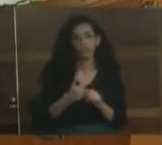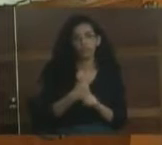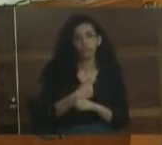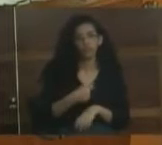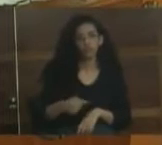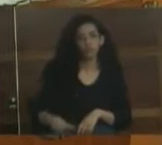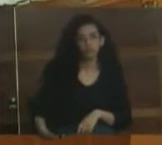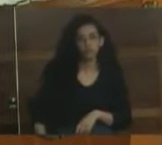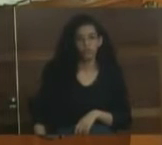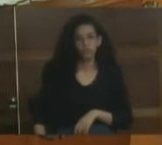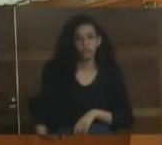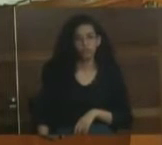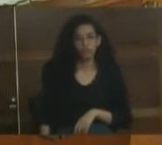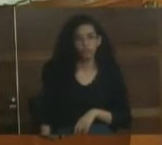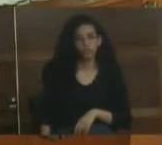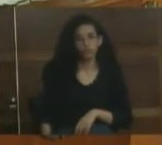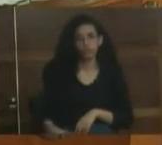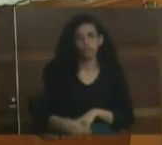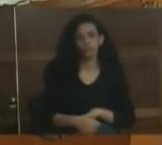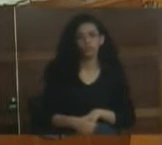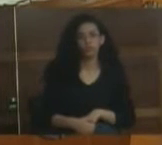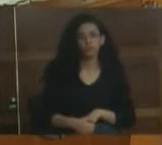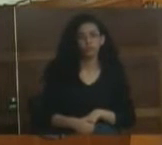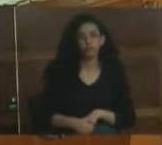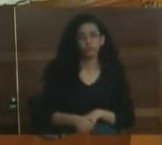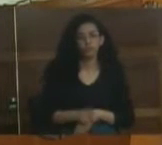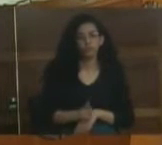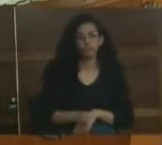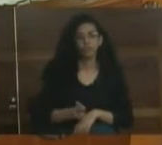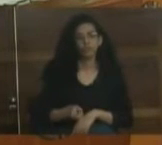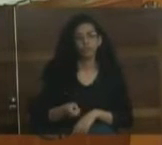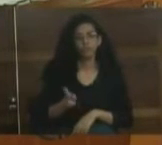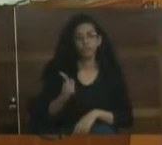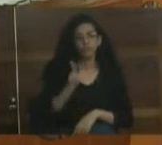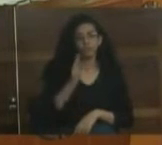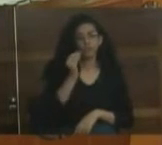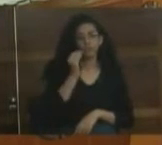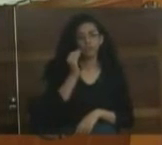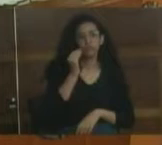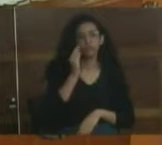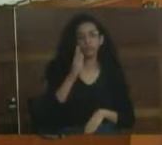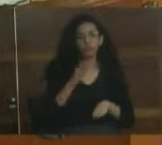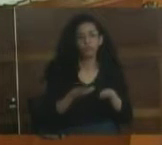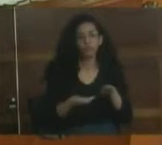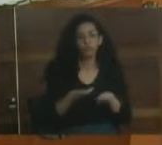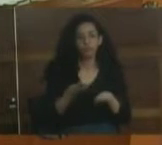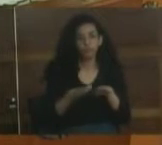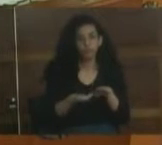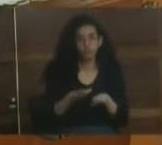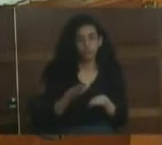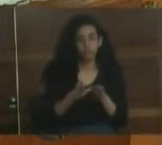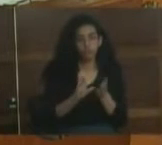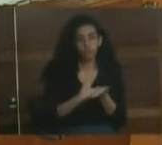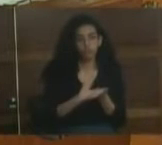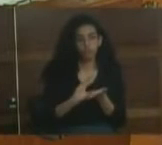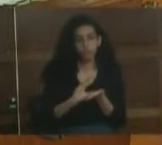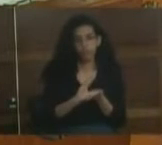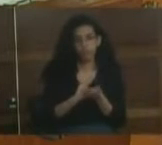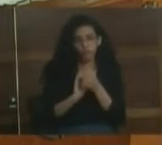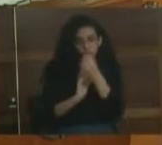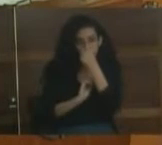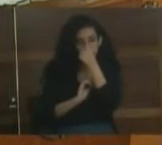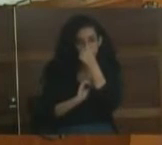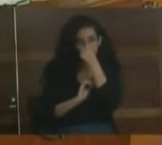governo para a efetividade da gestão municipal e sempre com tentando encontrar o equilíbrio das contas da das contas por